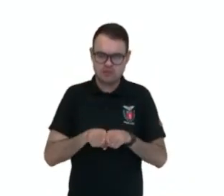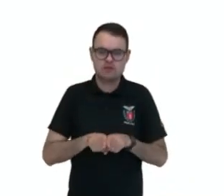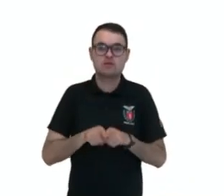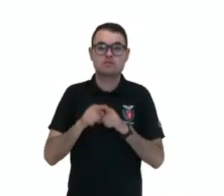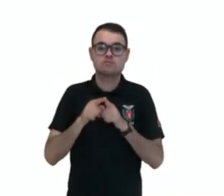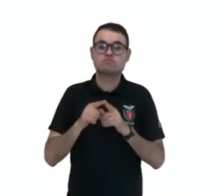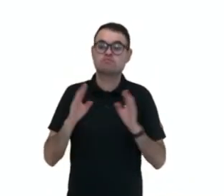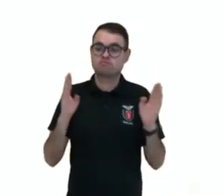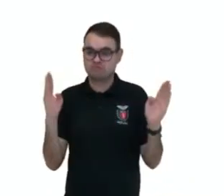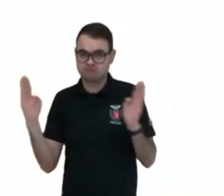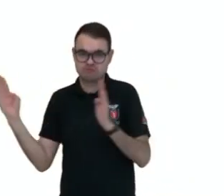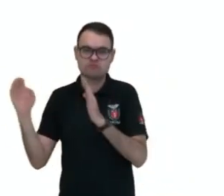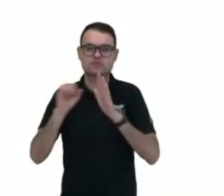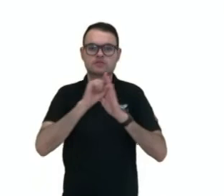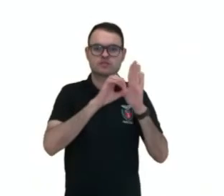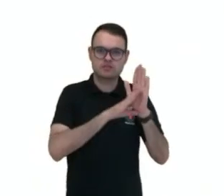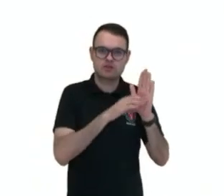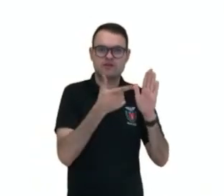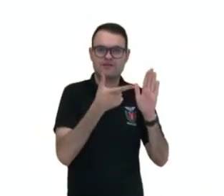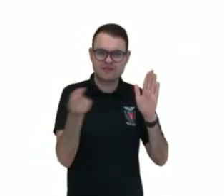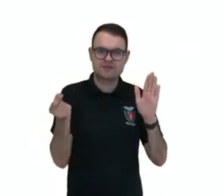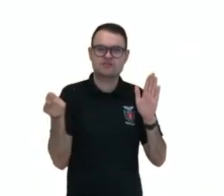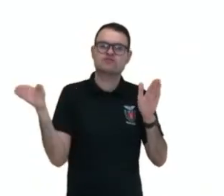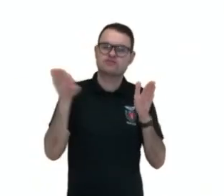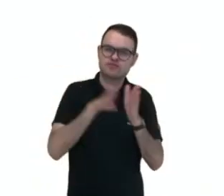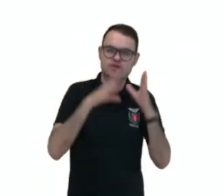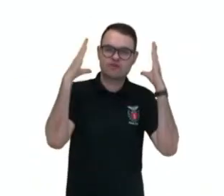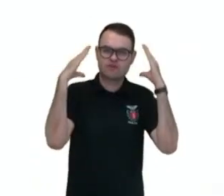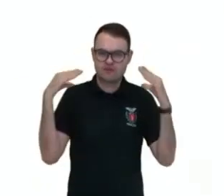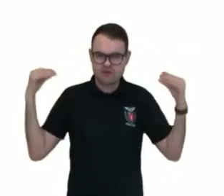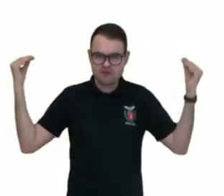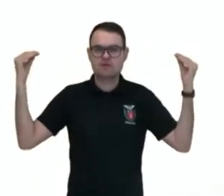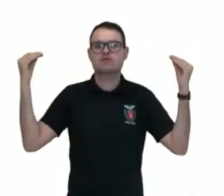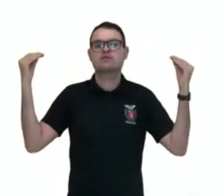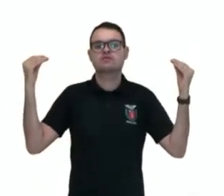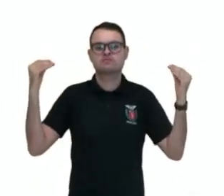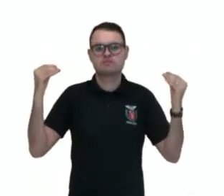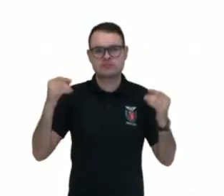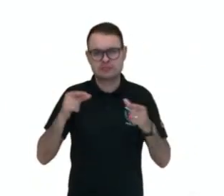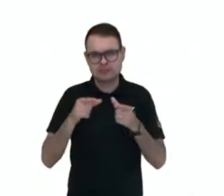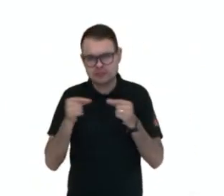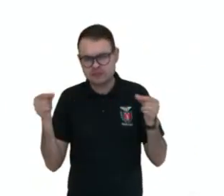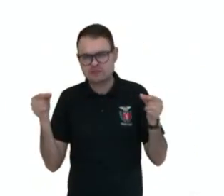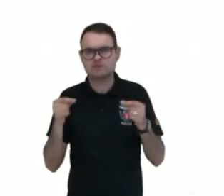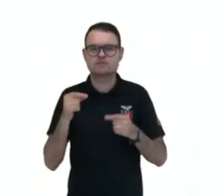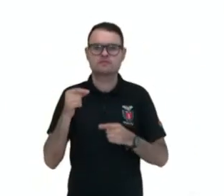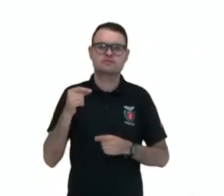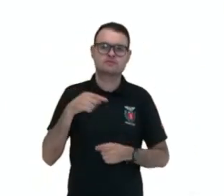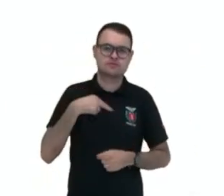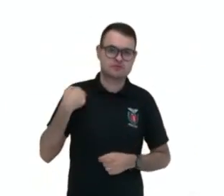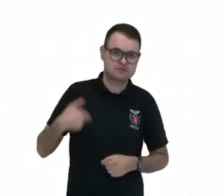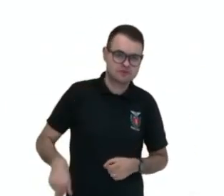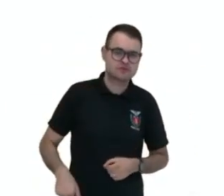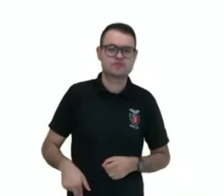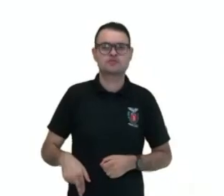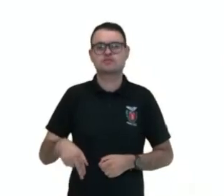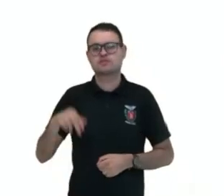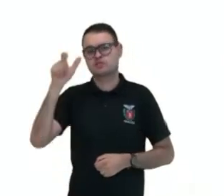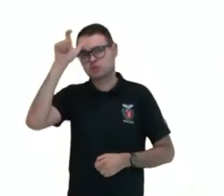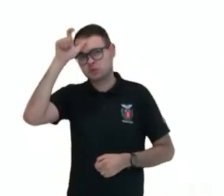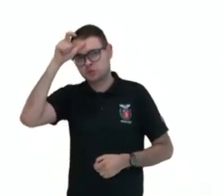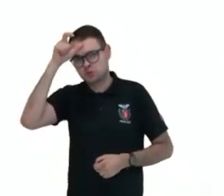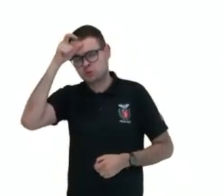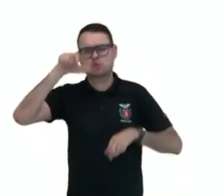século XX, também chegaram holandeses, árabes, japoneses, chineses, sírios, turcos, entre